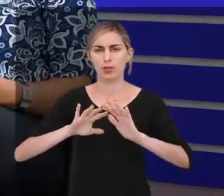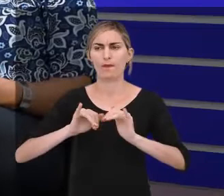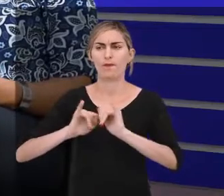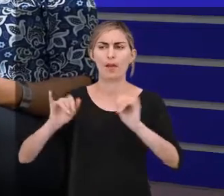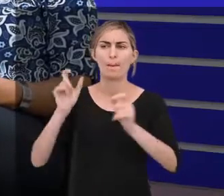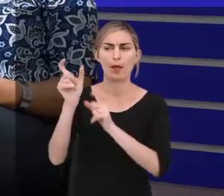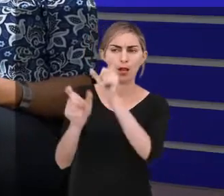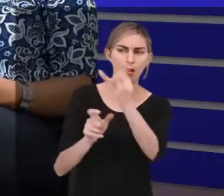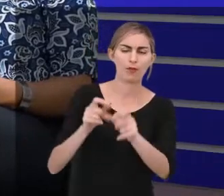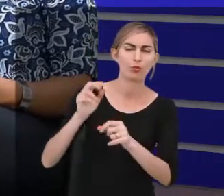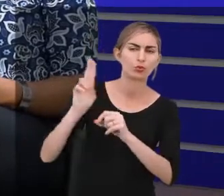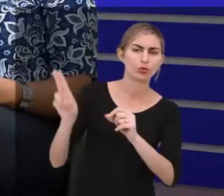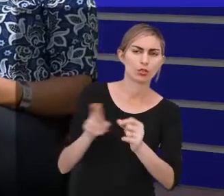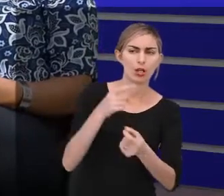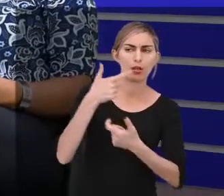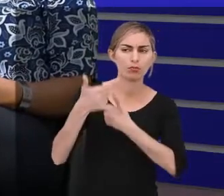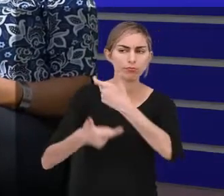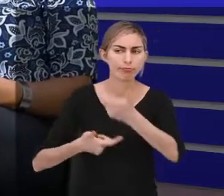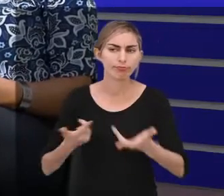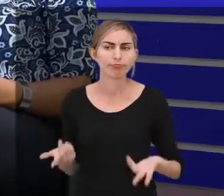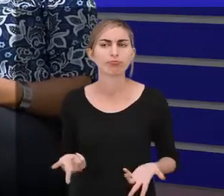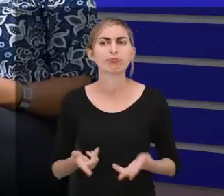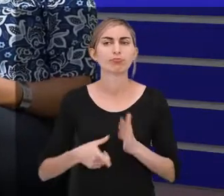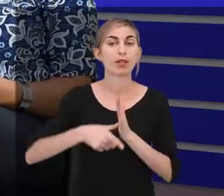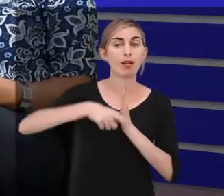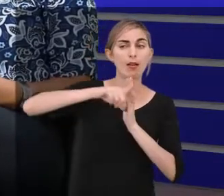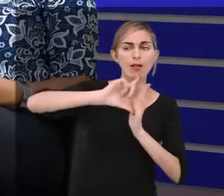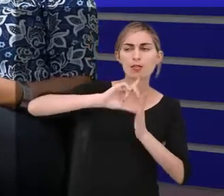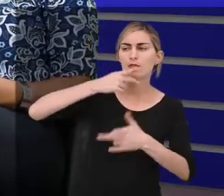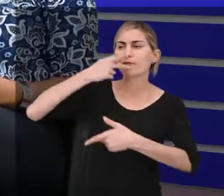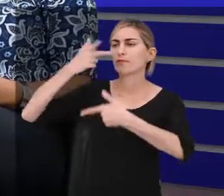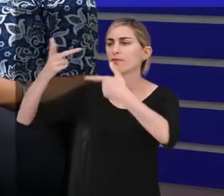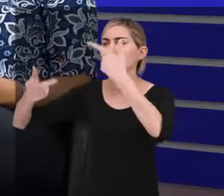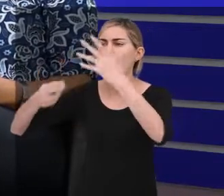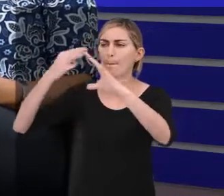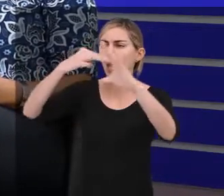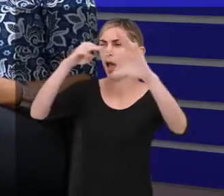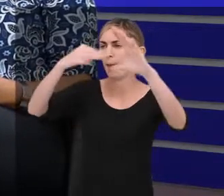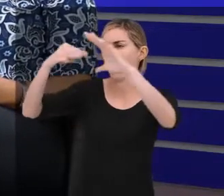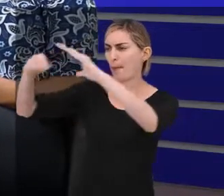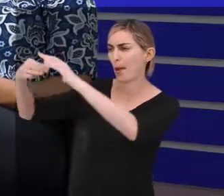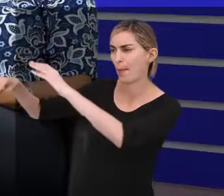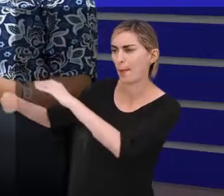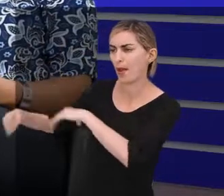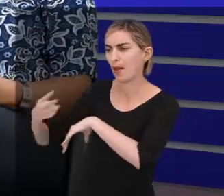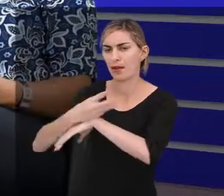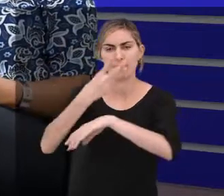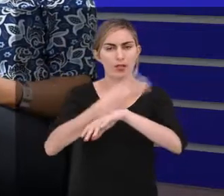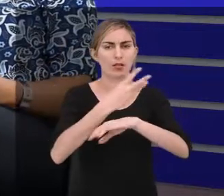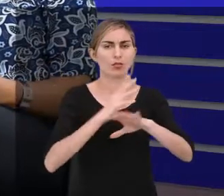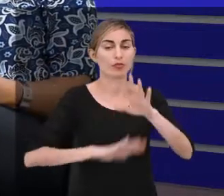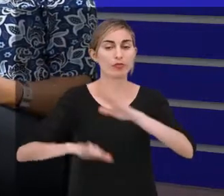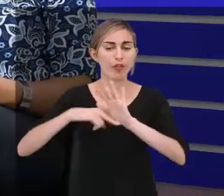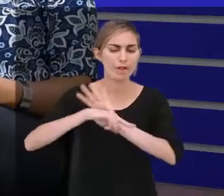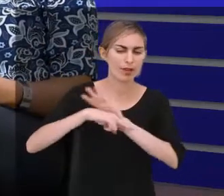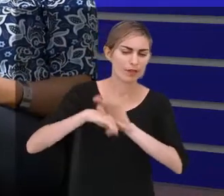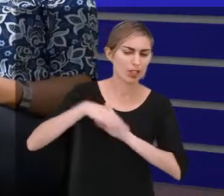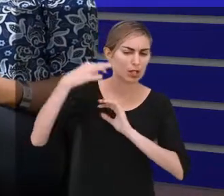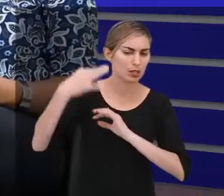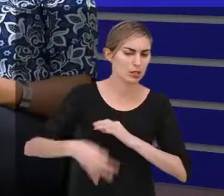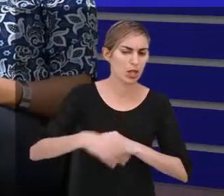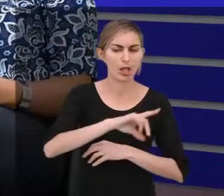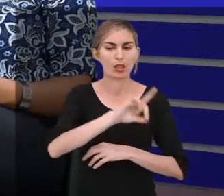nossas palavras, né? Antes de sair por aí compartilhando, né? Verificar as fontes, verificar